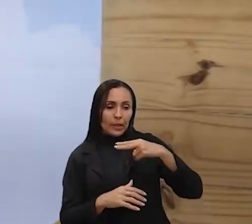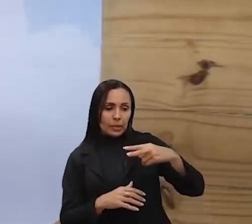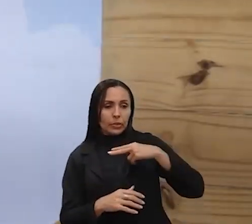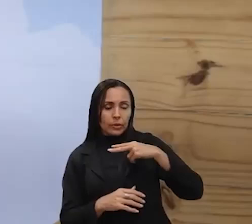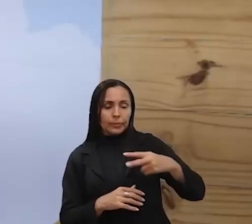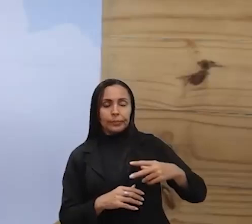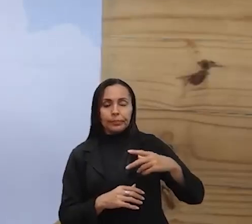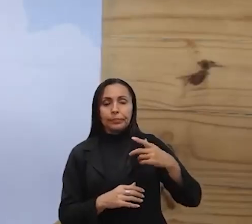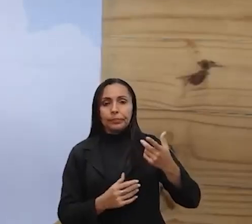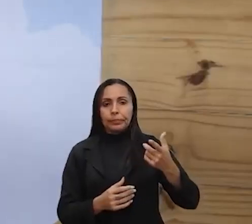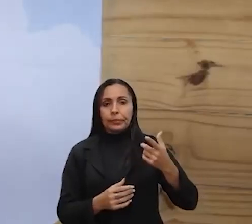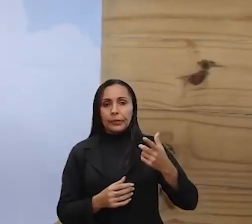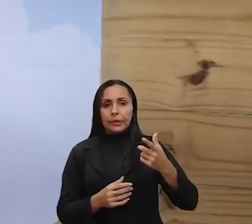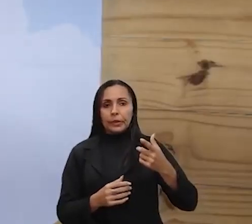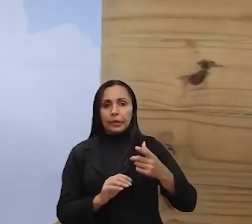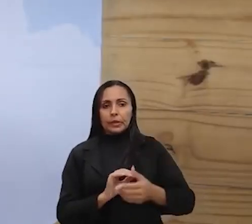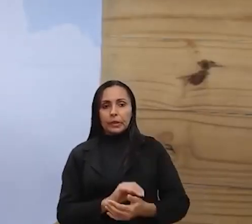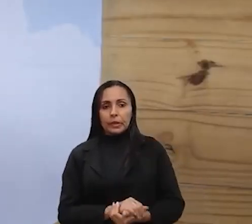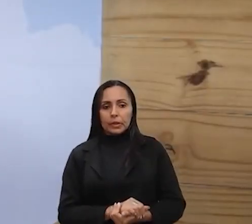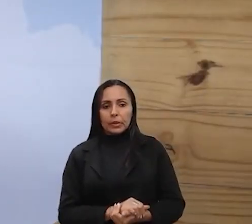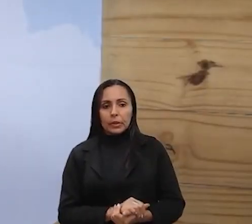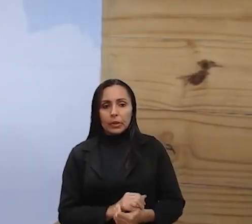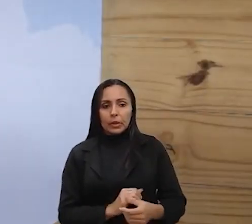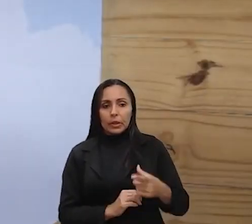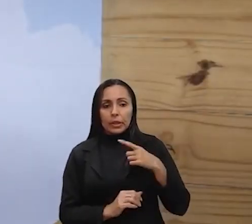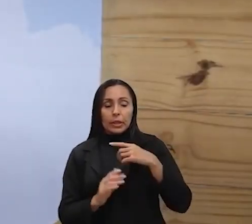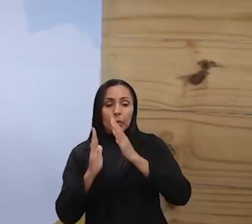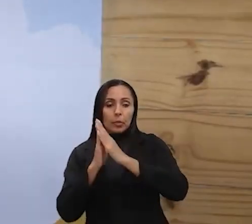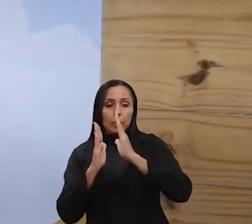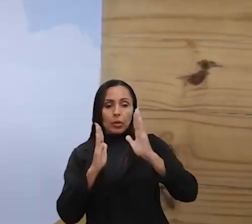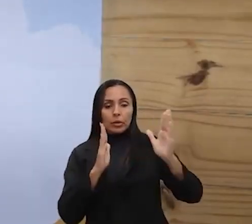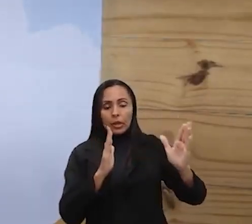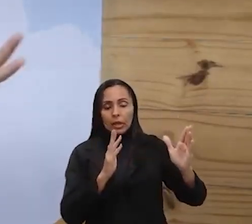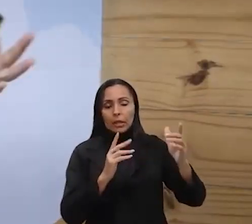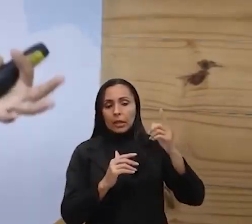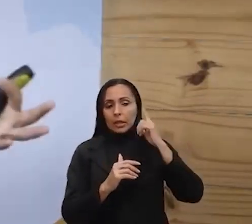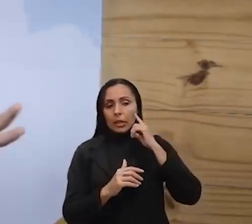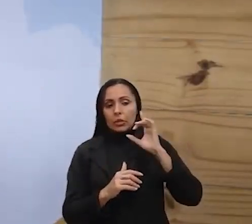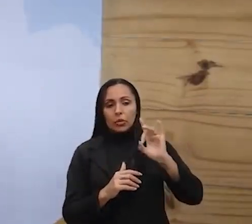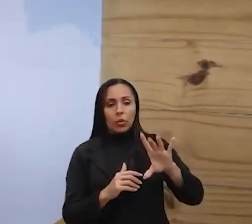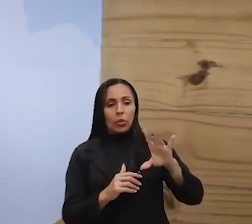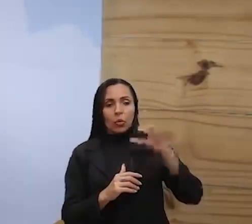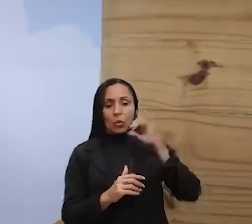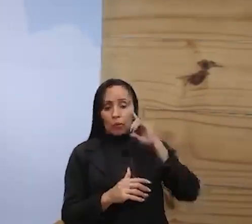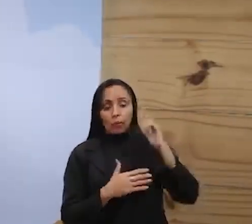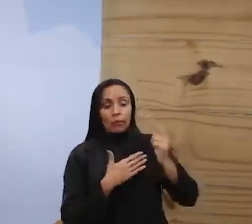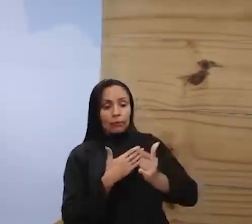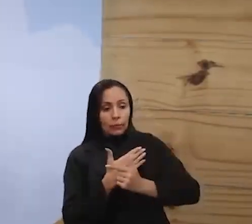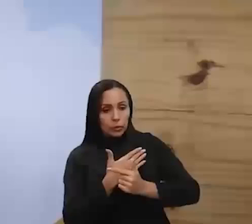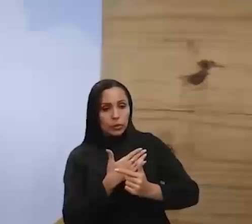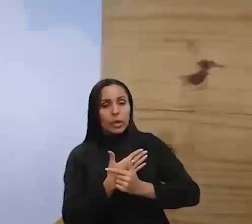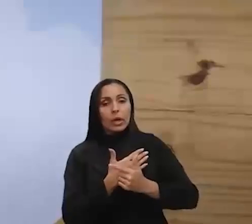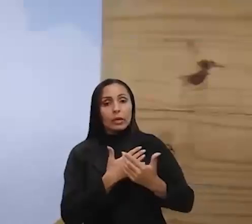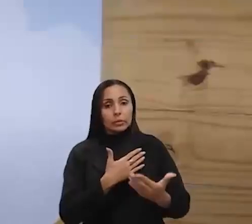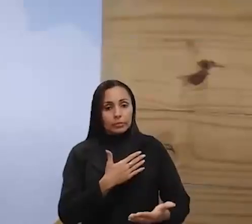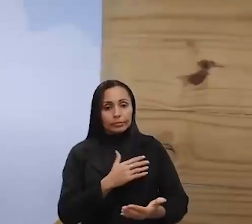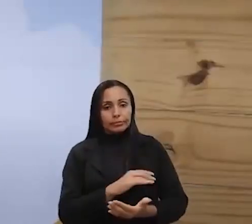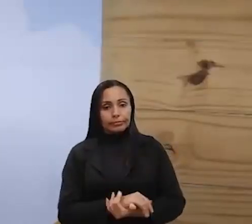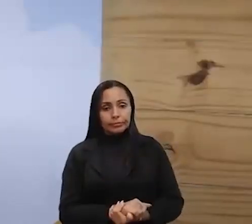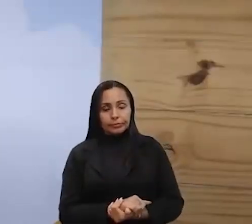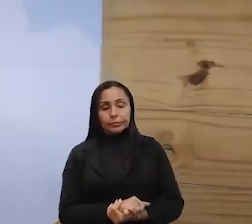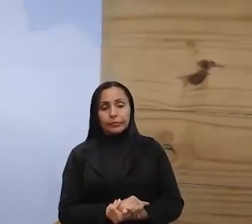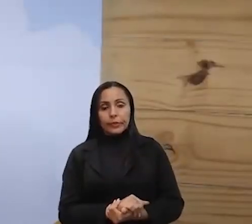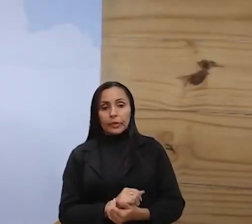que possui uma biblioteca especializada e que às vezes é só funcionário, mas ainda assim não existem funcionários, não existem pessoas